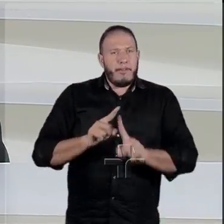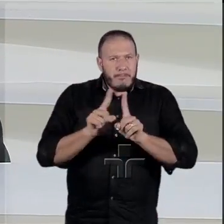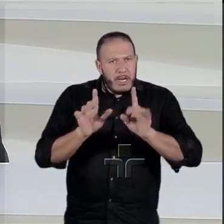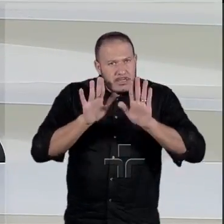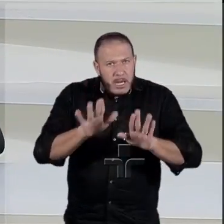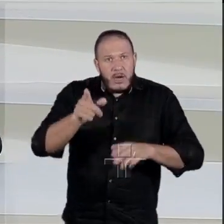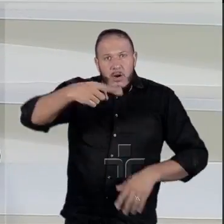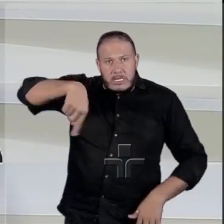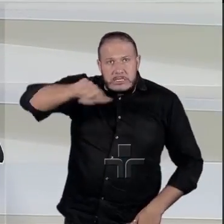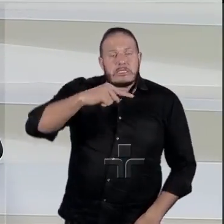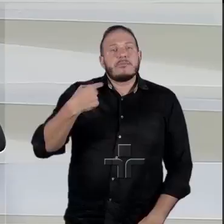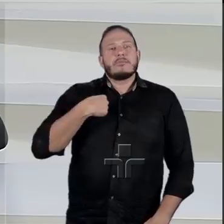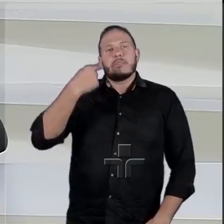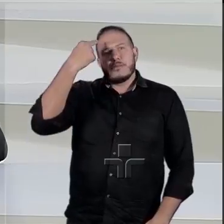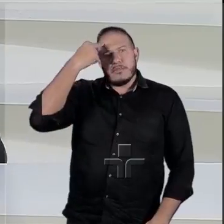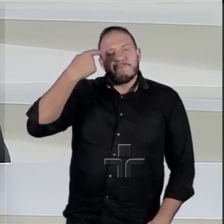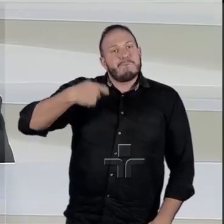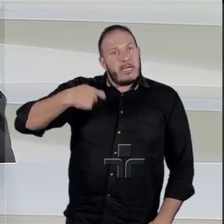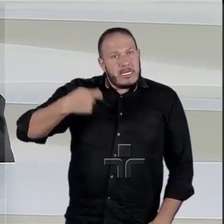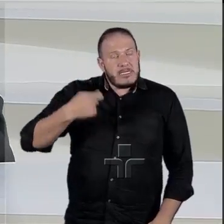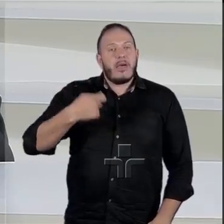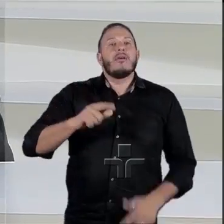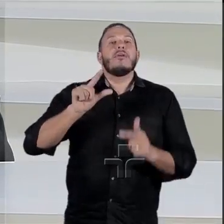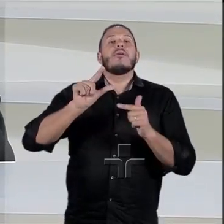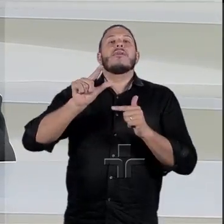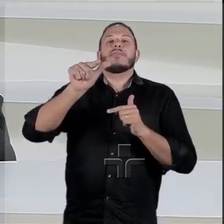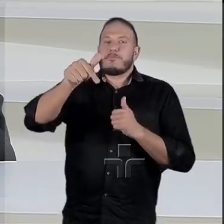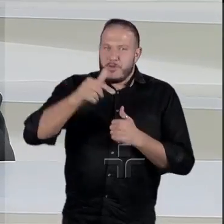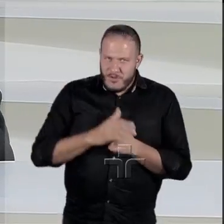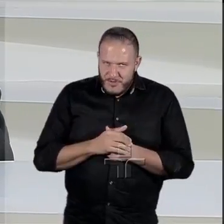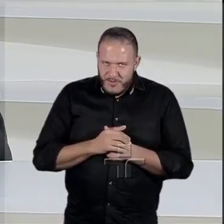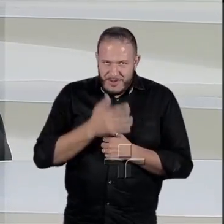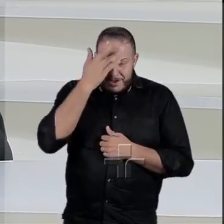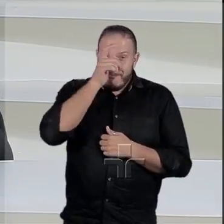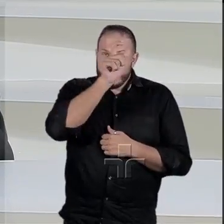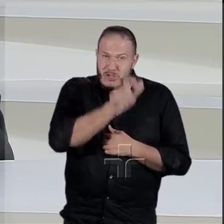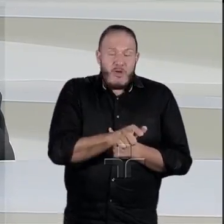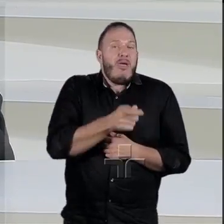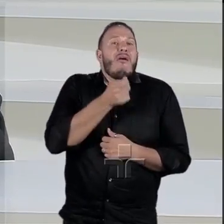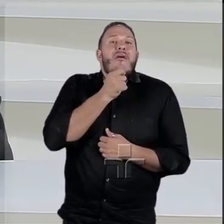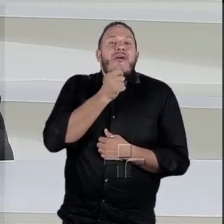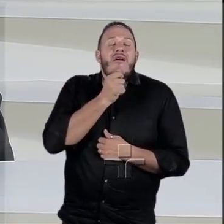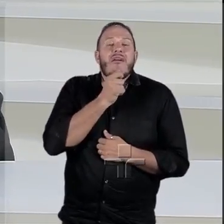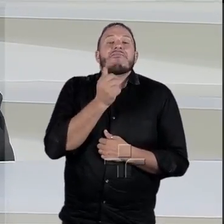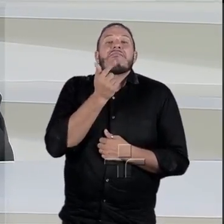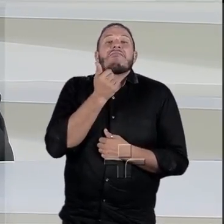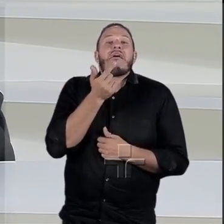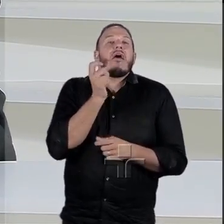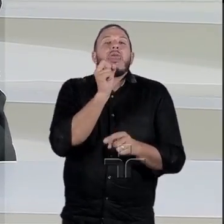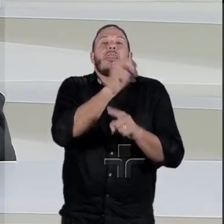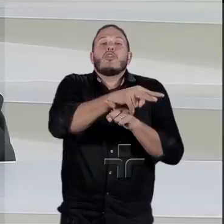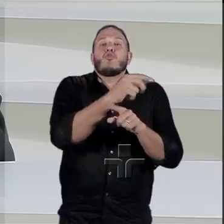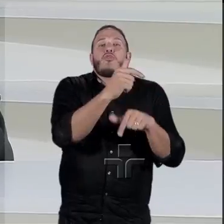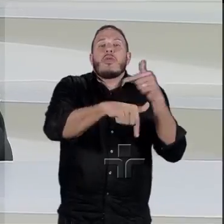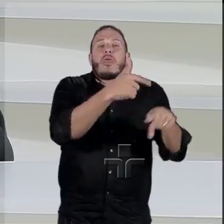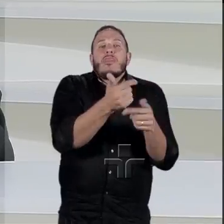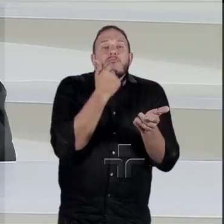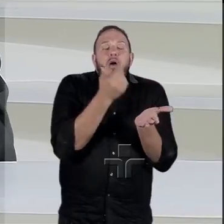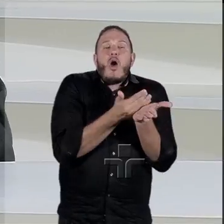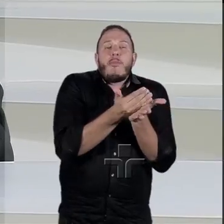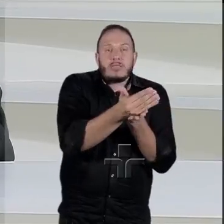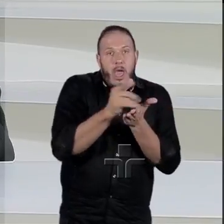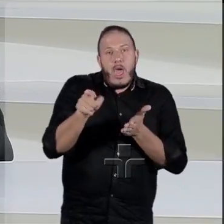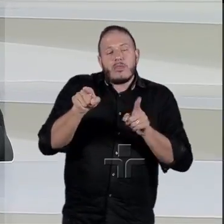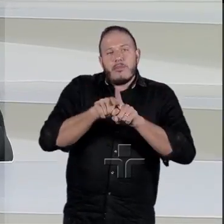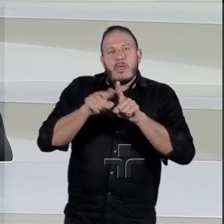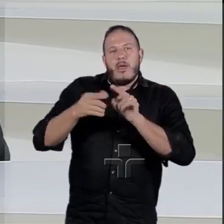que pensar no depois, os trabalhadores que ainda nem estão no mercado de trabalho. E essa é a proposta da FIP